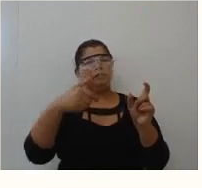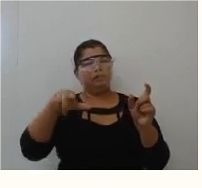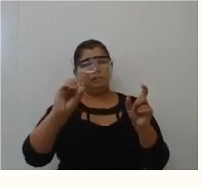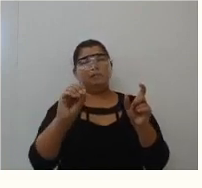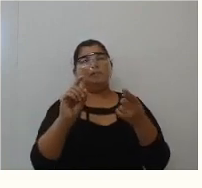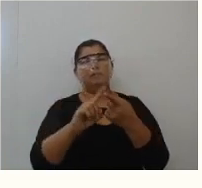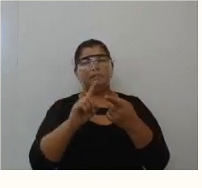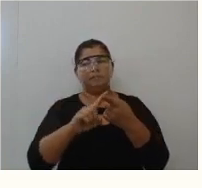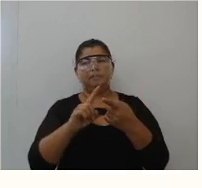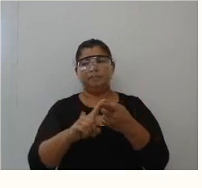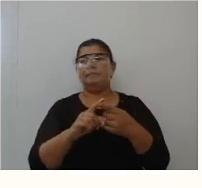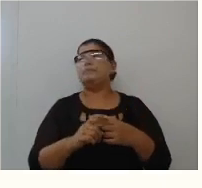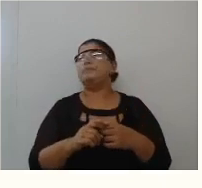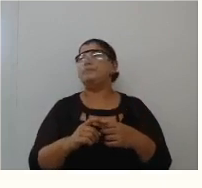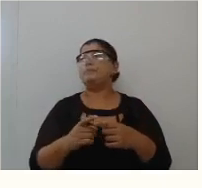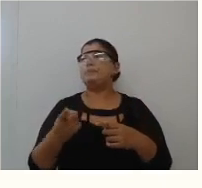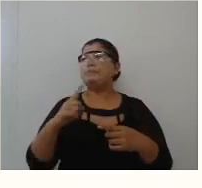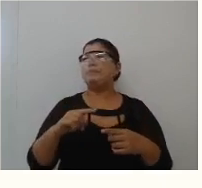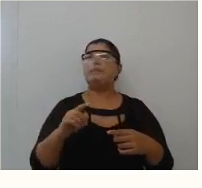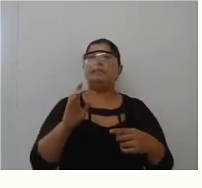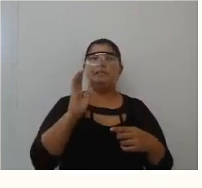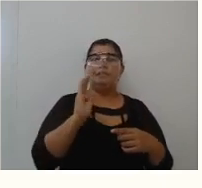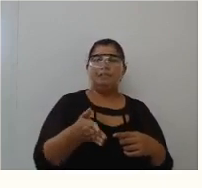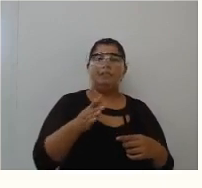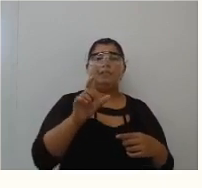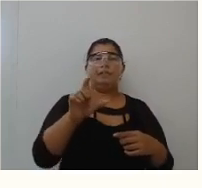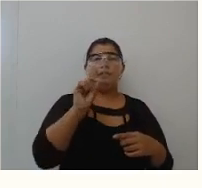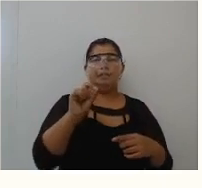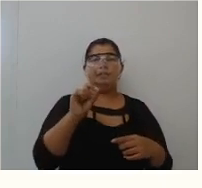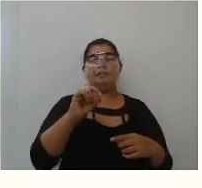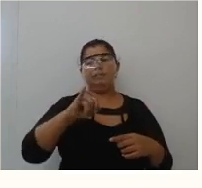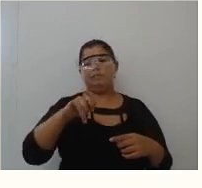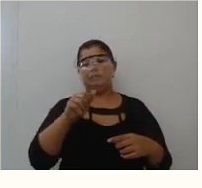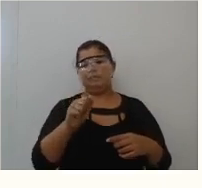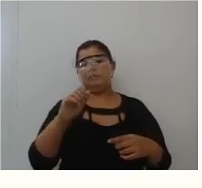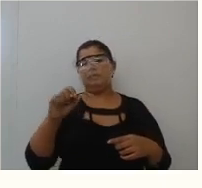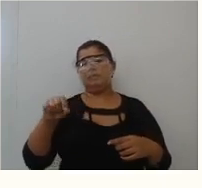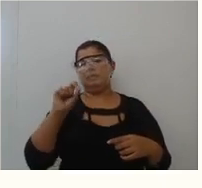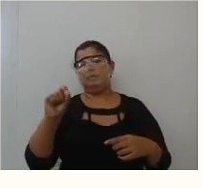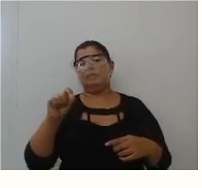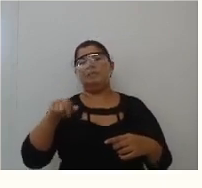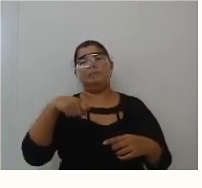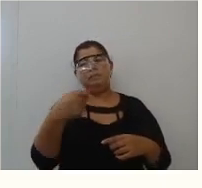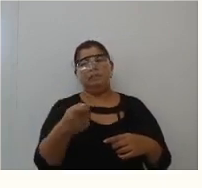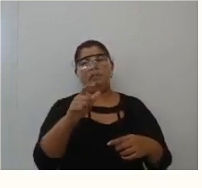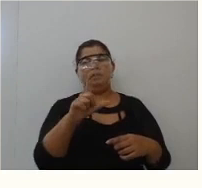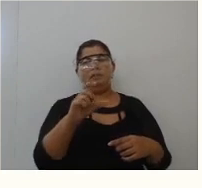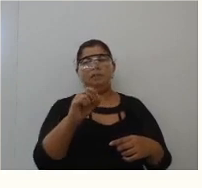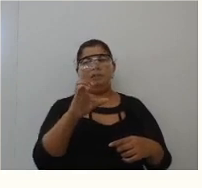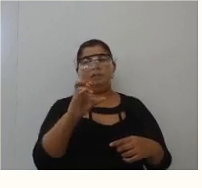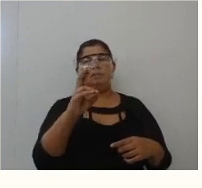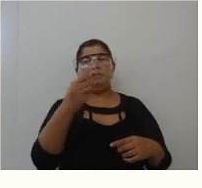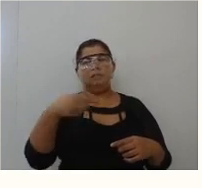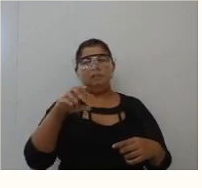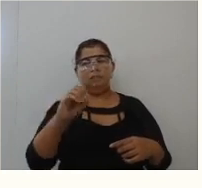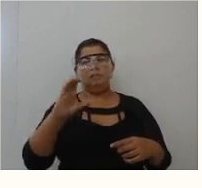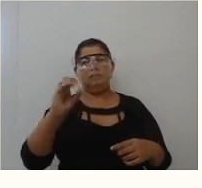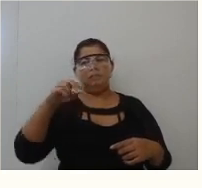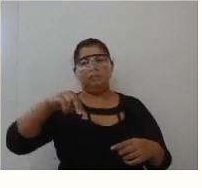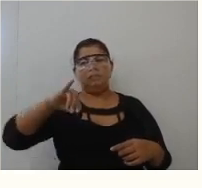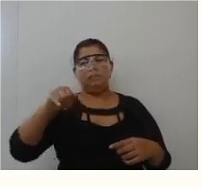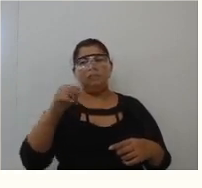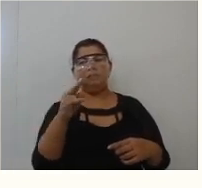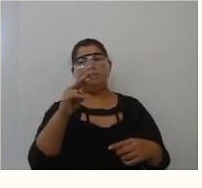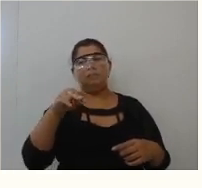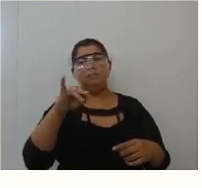concessiva. E aqui embaixo, ó, o já que, um outro exemplo de locução conjuntiva. Beleza? Alguma dúvida até